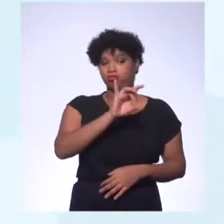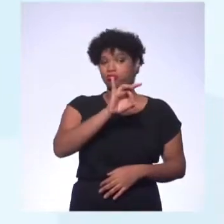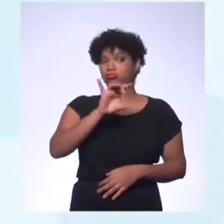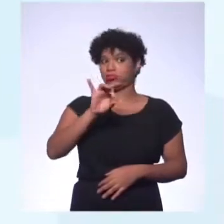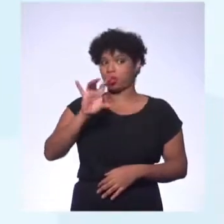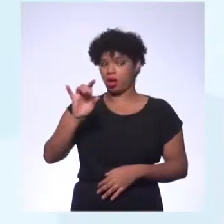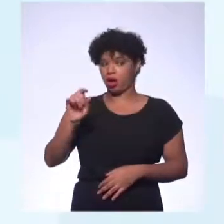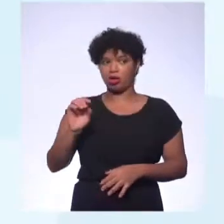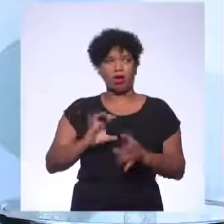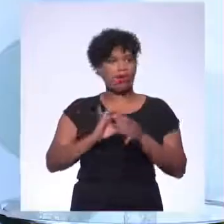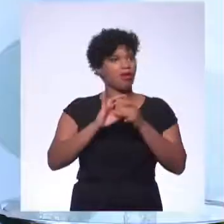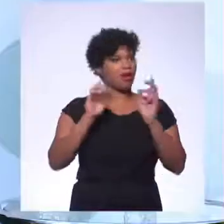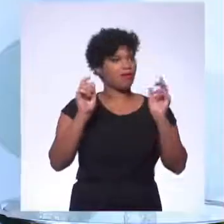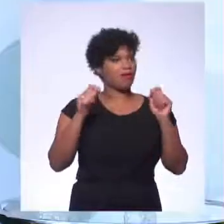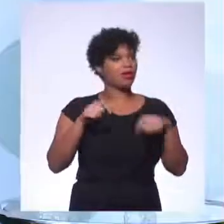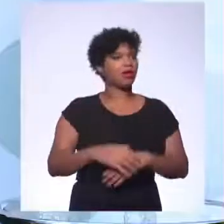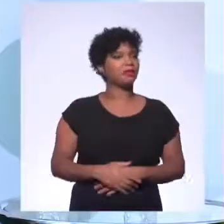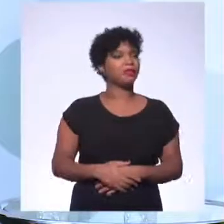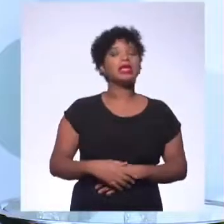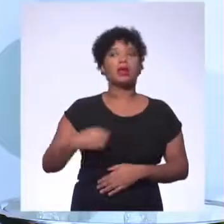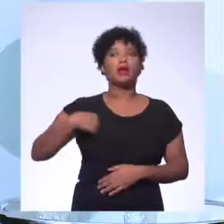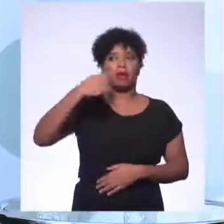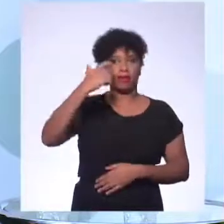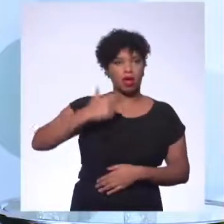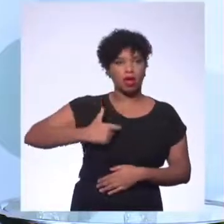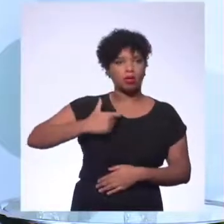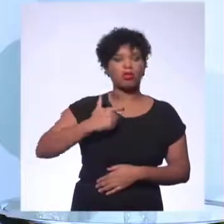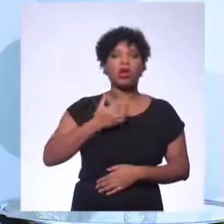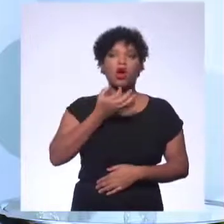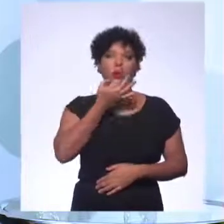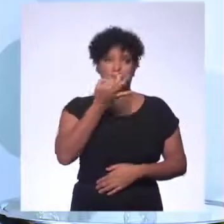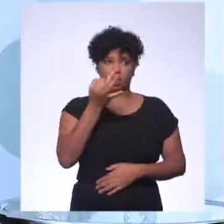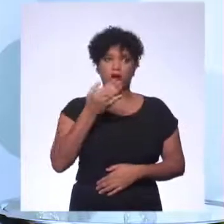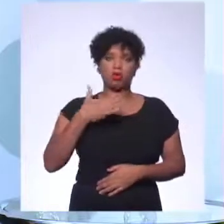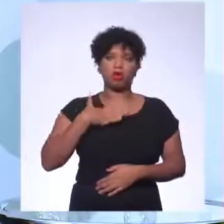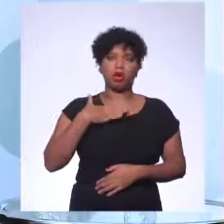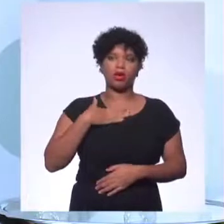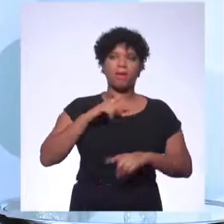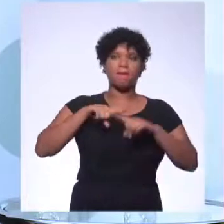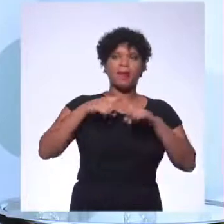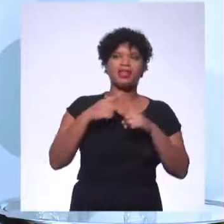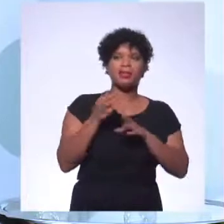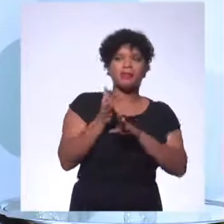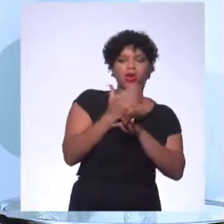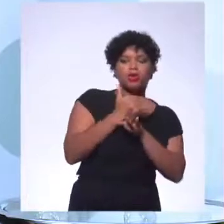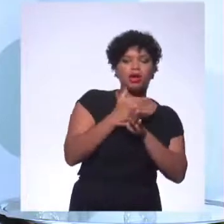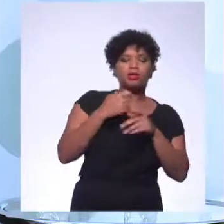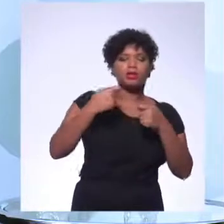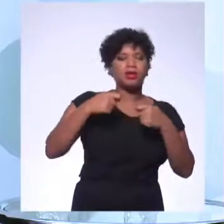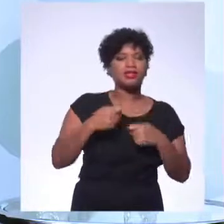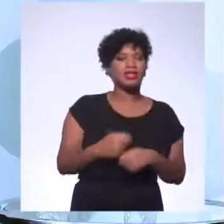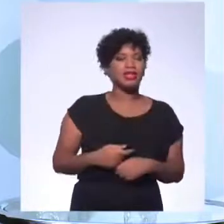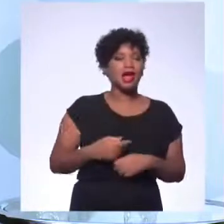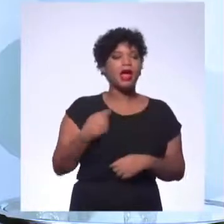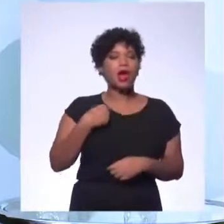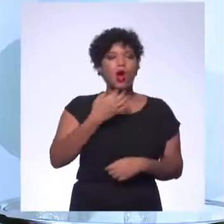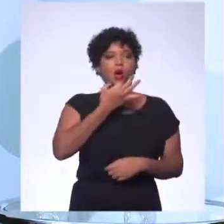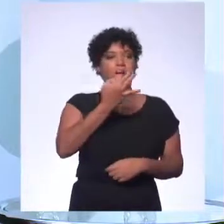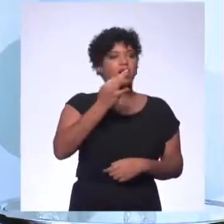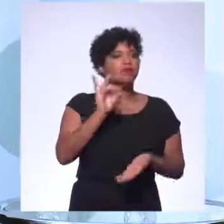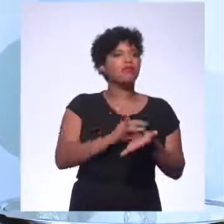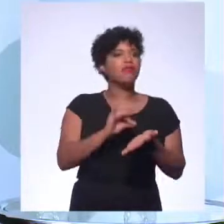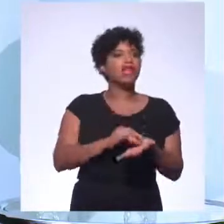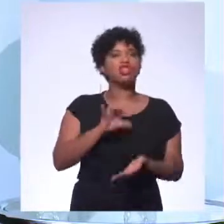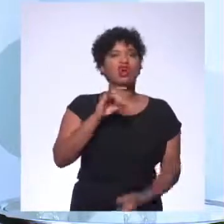uma opinião. Então, para que eu venha estruturar a minha opinião, eu preciso ter argumentos e bons argumentos. Eu não posso só